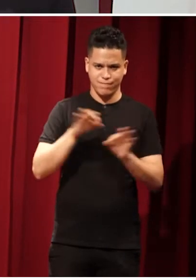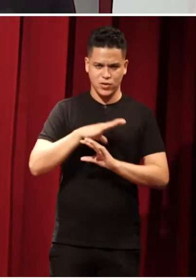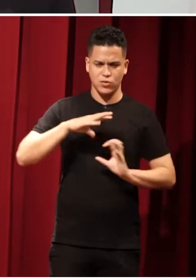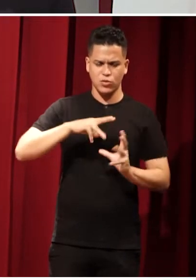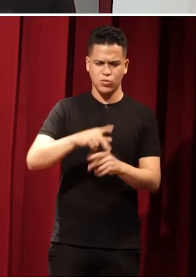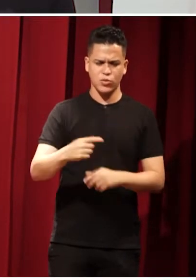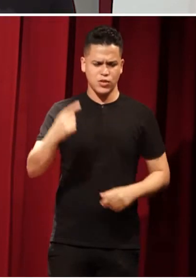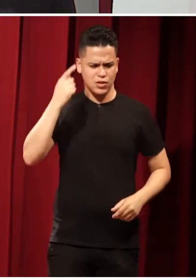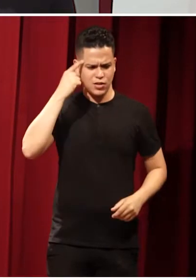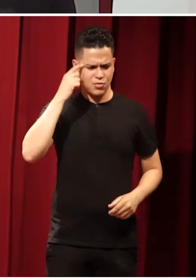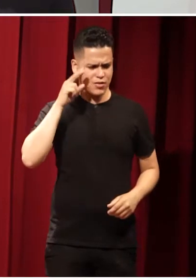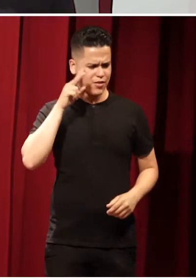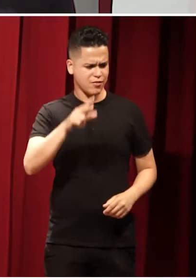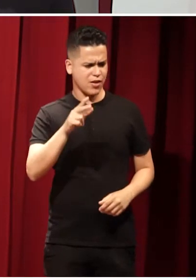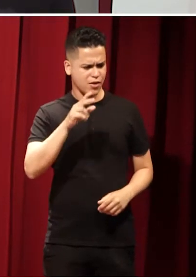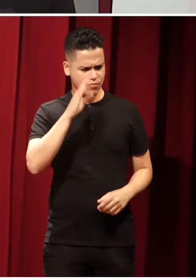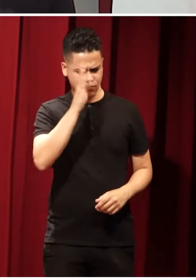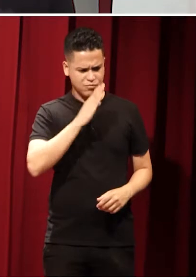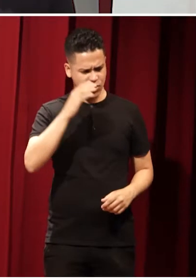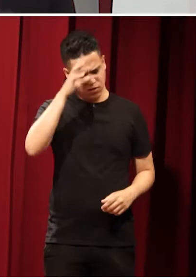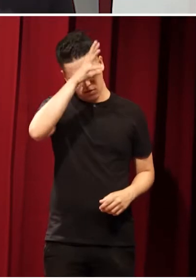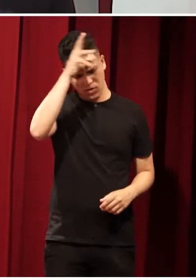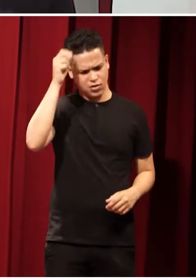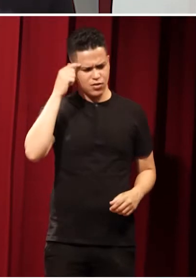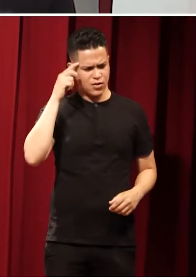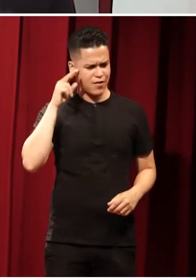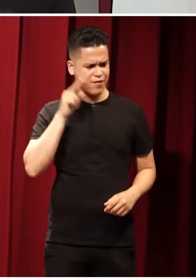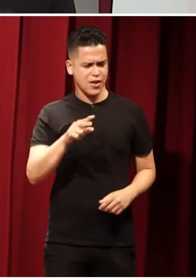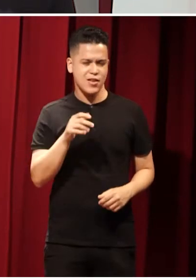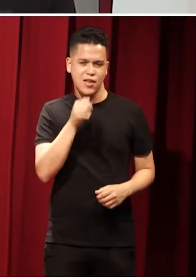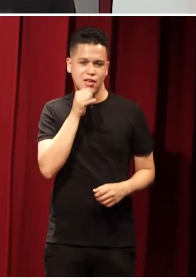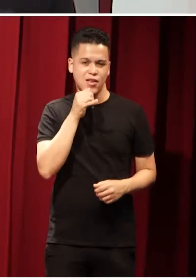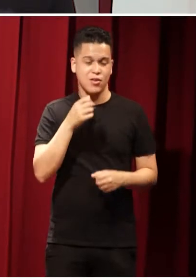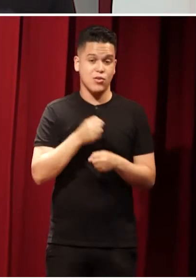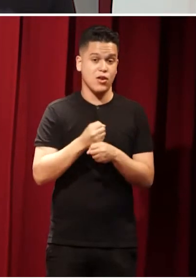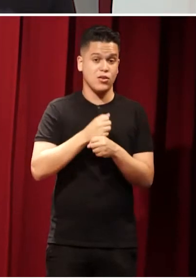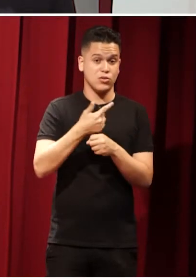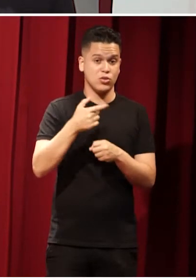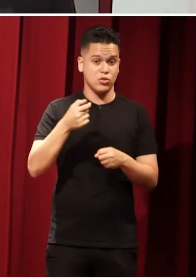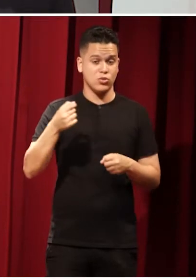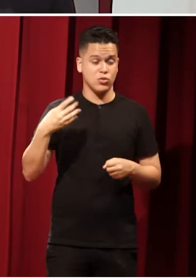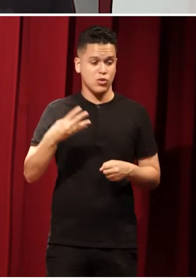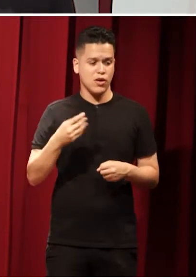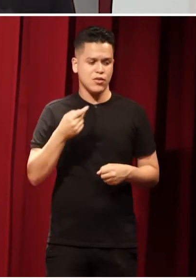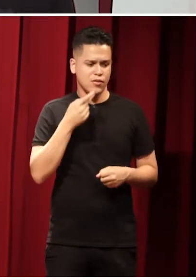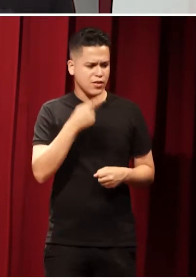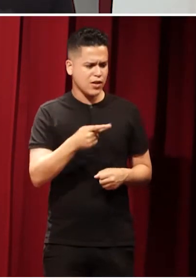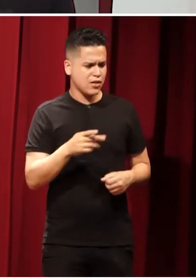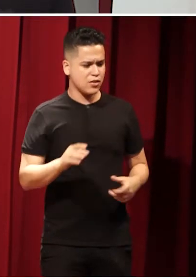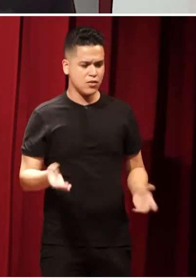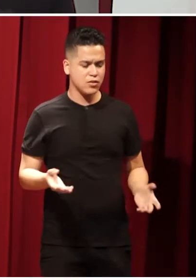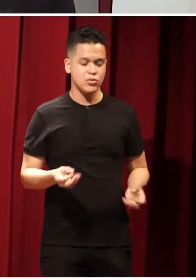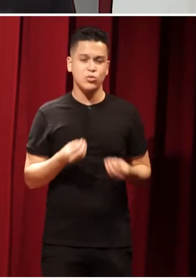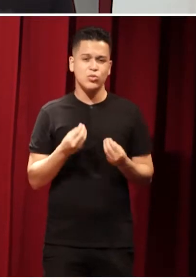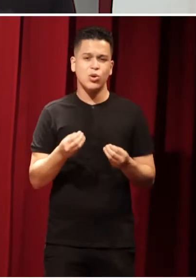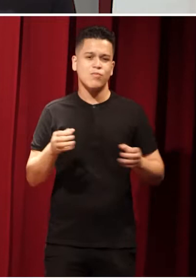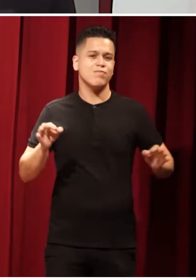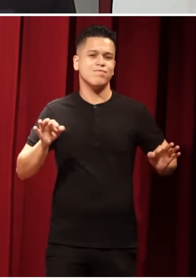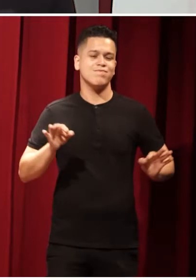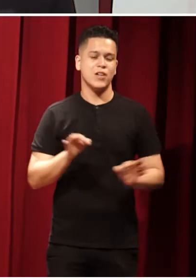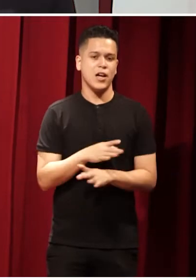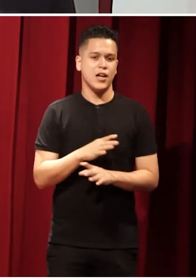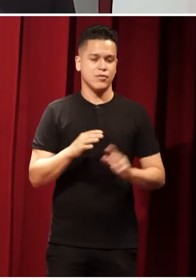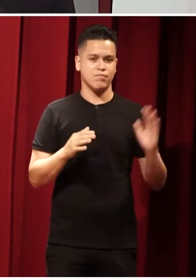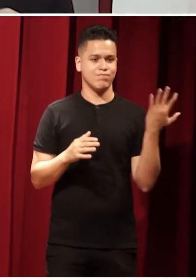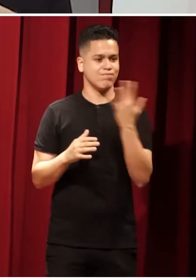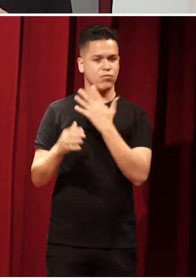ao que estava acontecendo, diria: a floresta amazônica vai acabar. E o que aconteceu não foi isso,